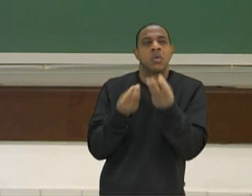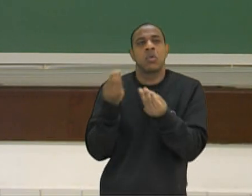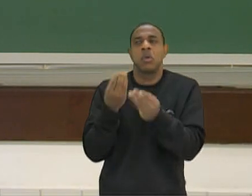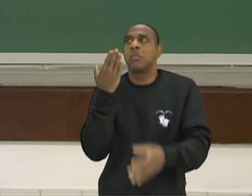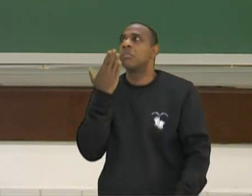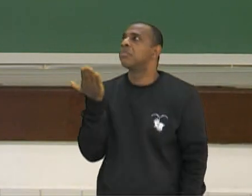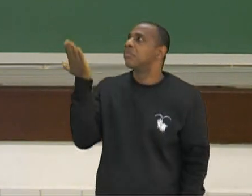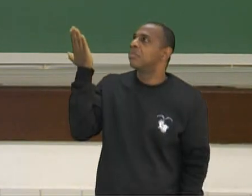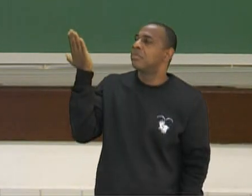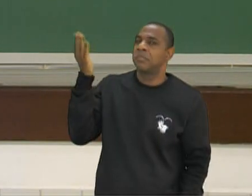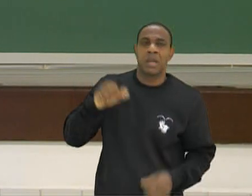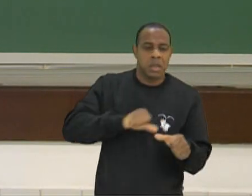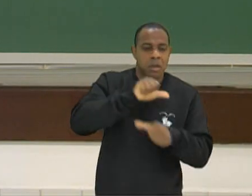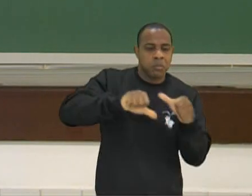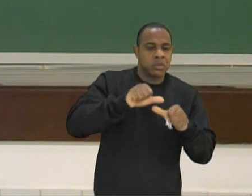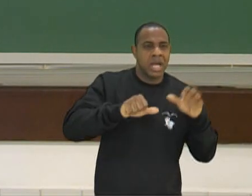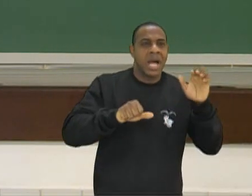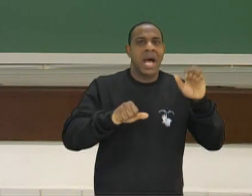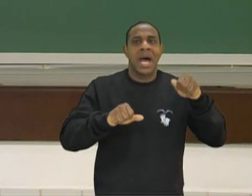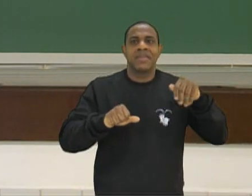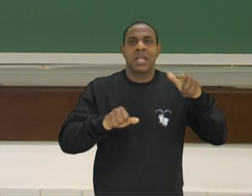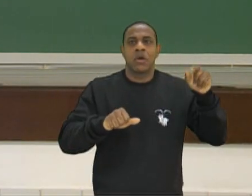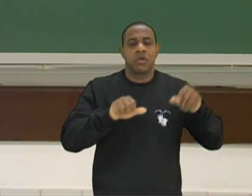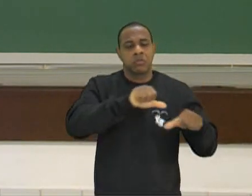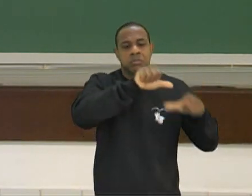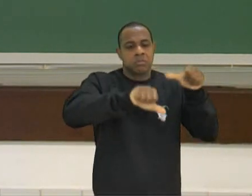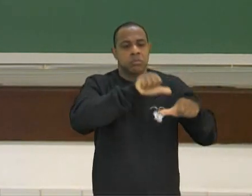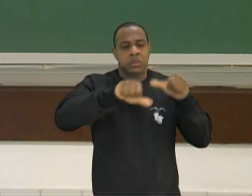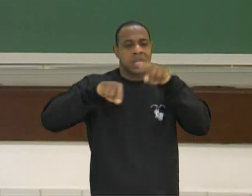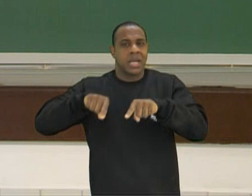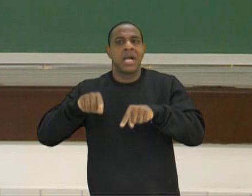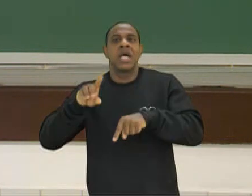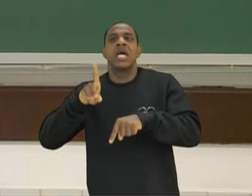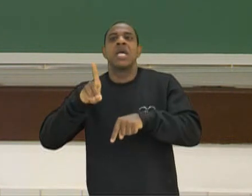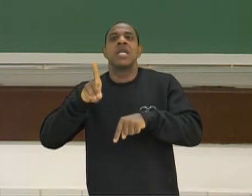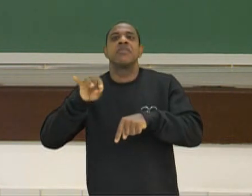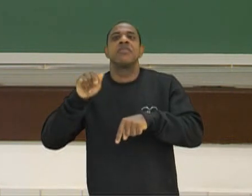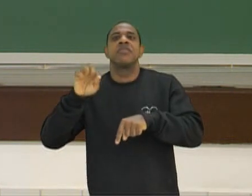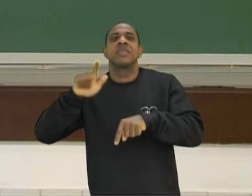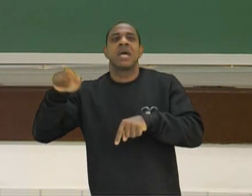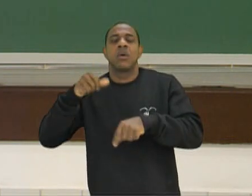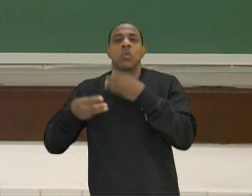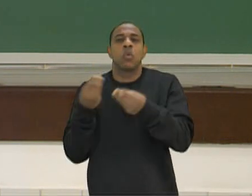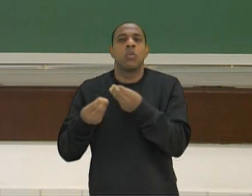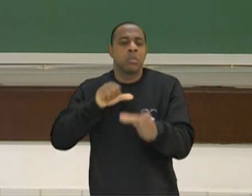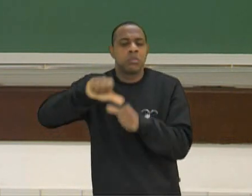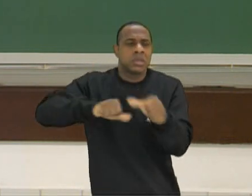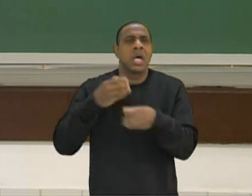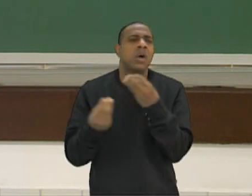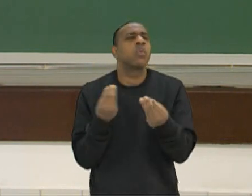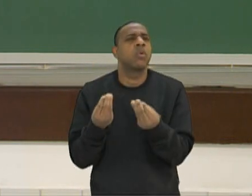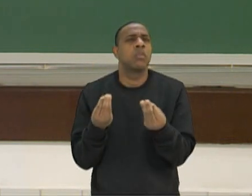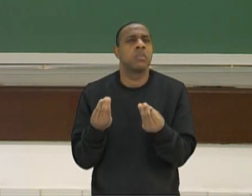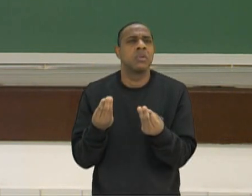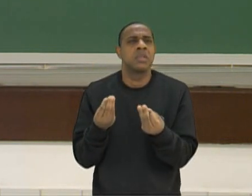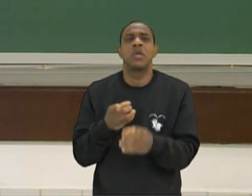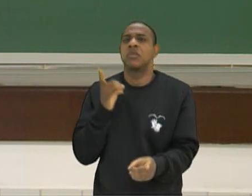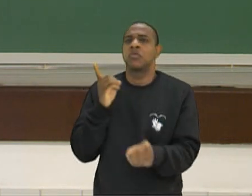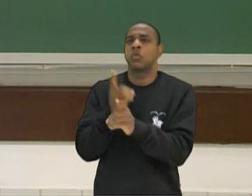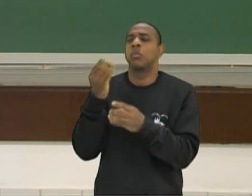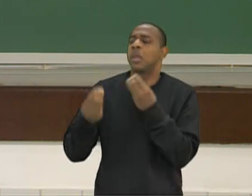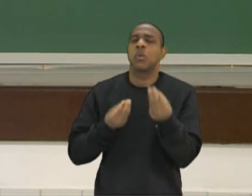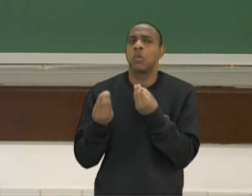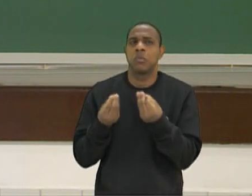tendência de migração, avançando do sinal analógico para que você conseguisse chegar até o sinal digital. Ué, mas qual